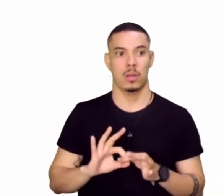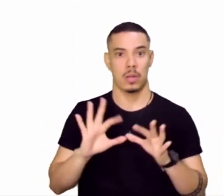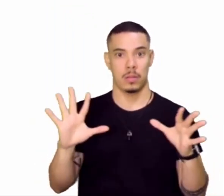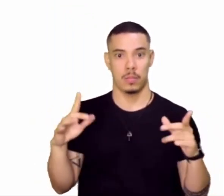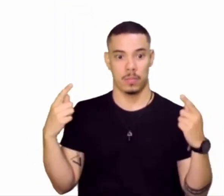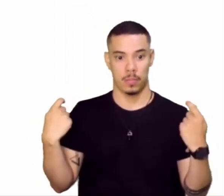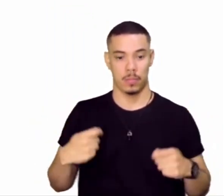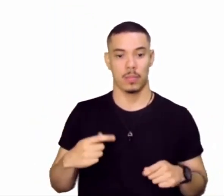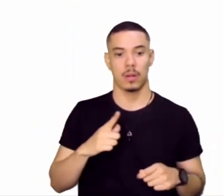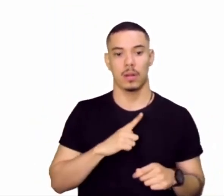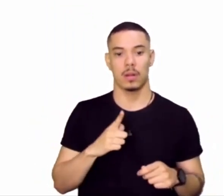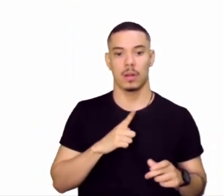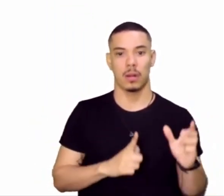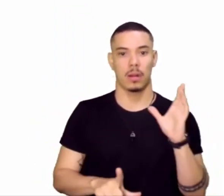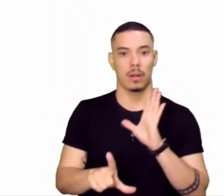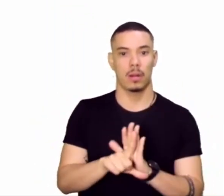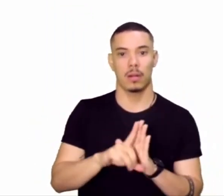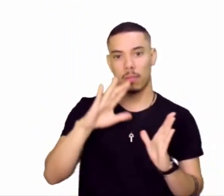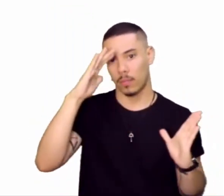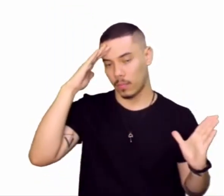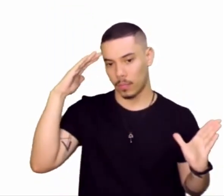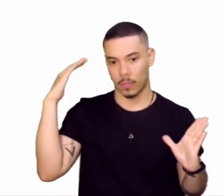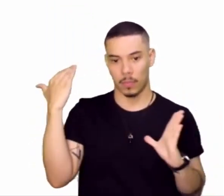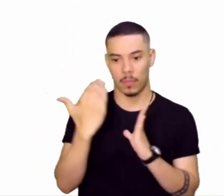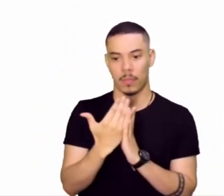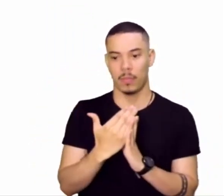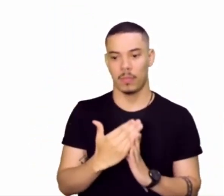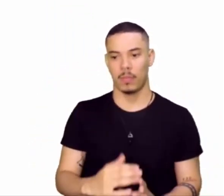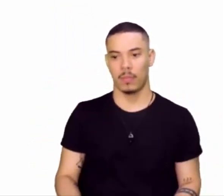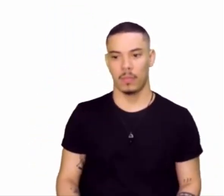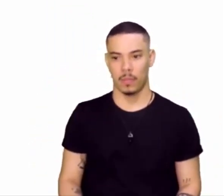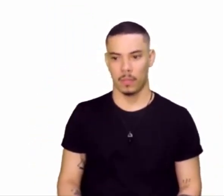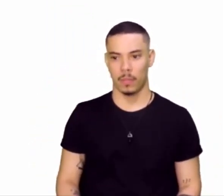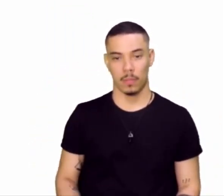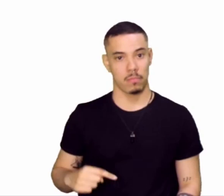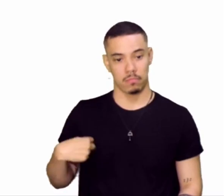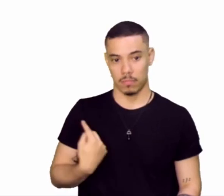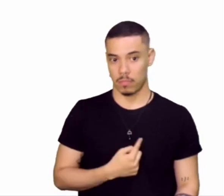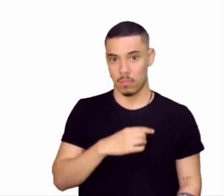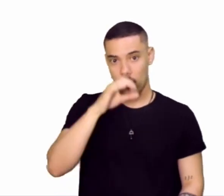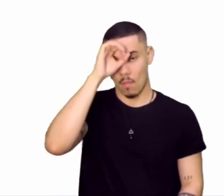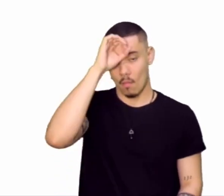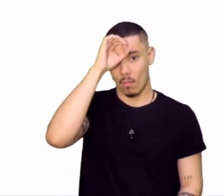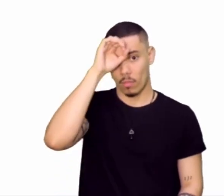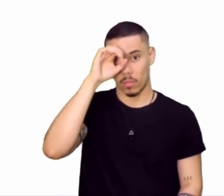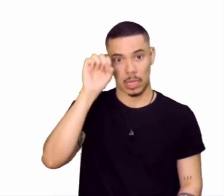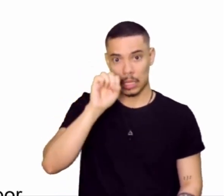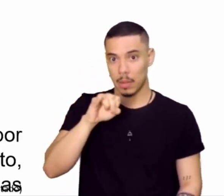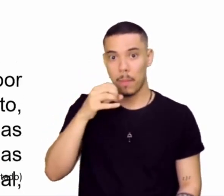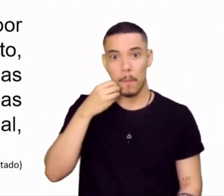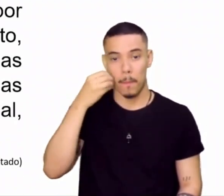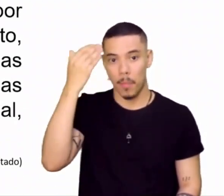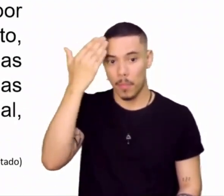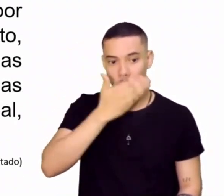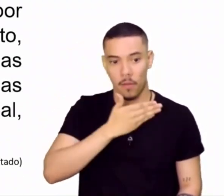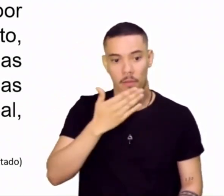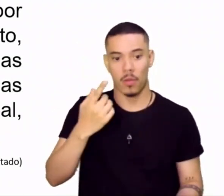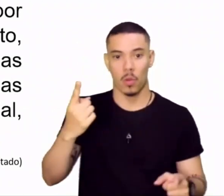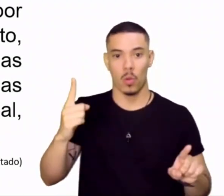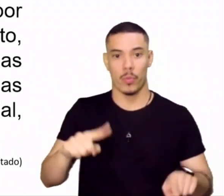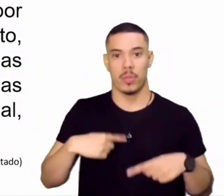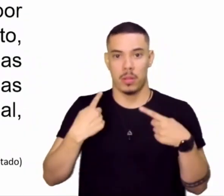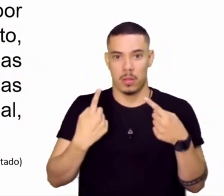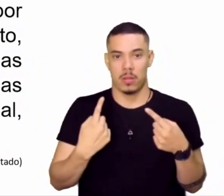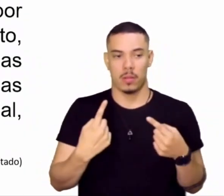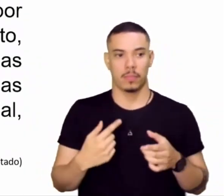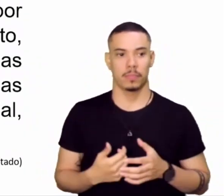ser dada segundo a lei. Então, assim, somos inocentes até que prove o contrário, ok?